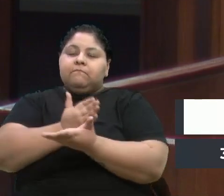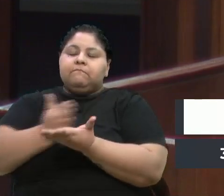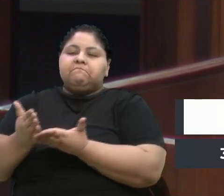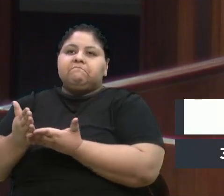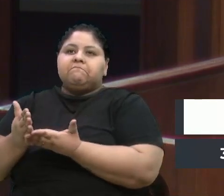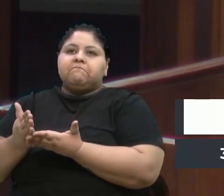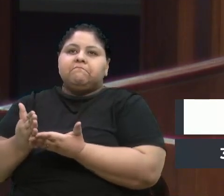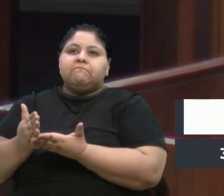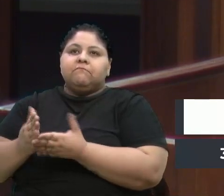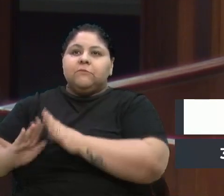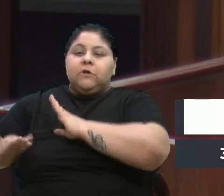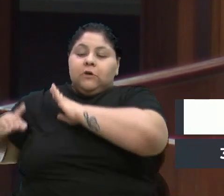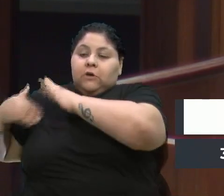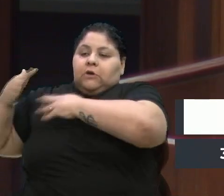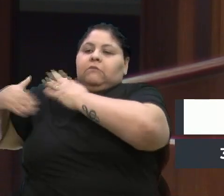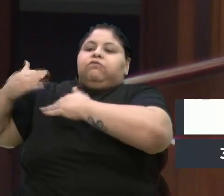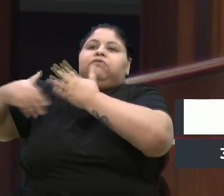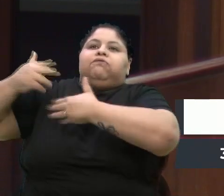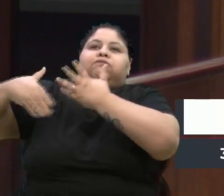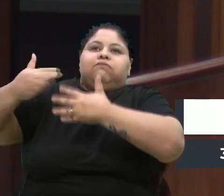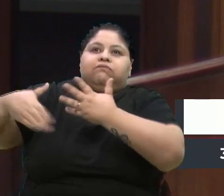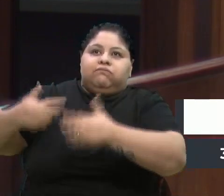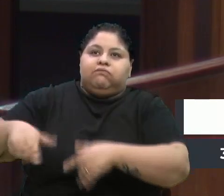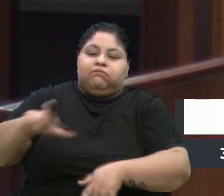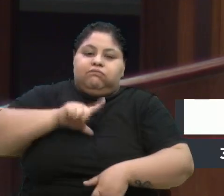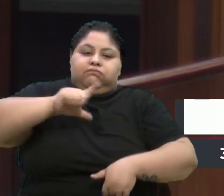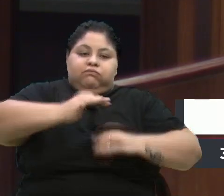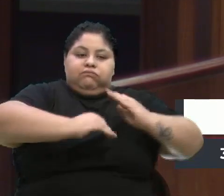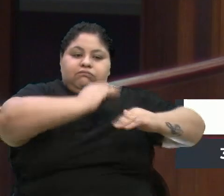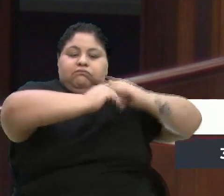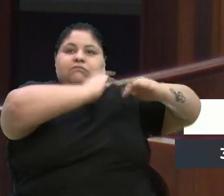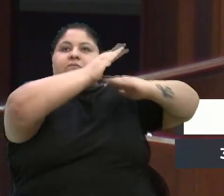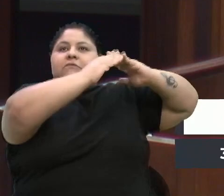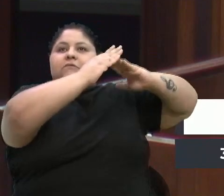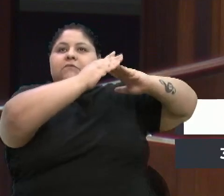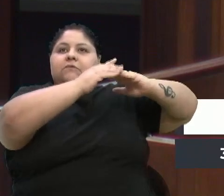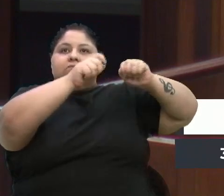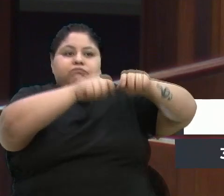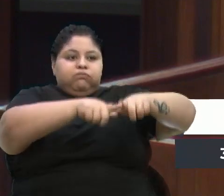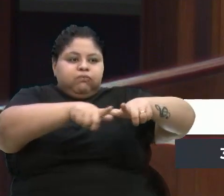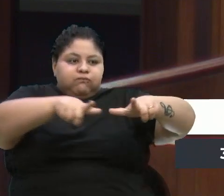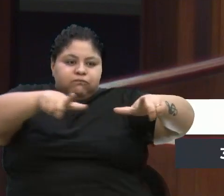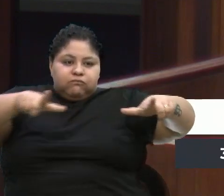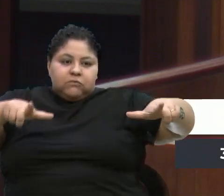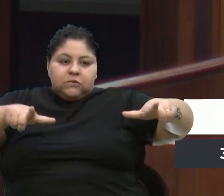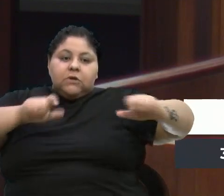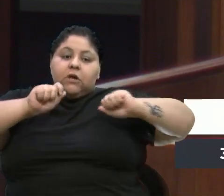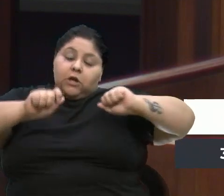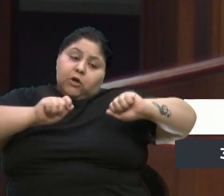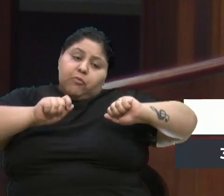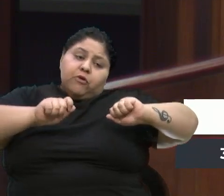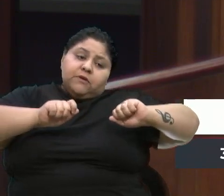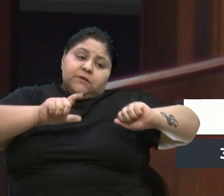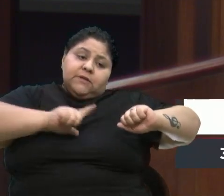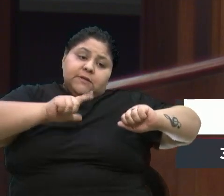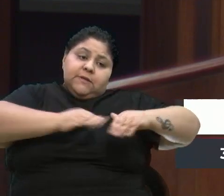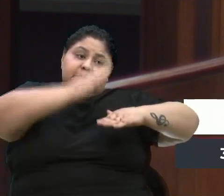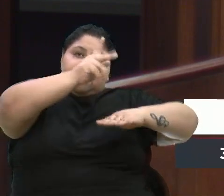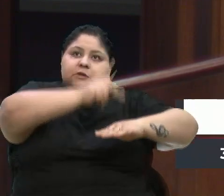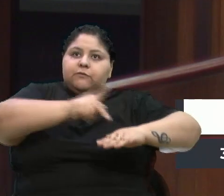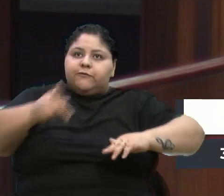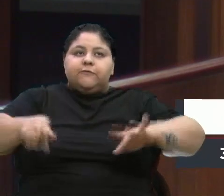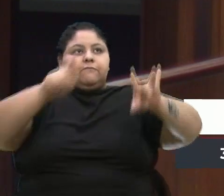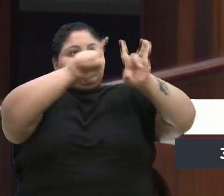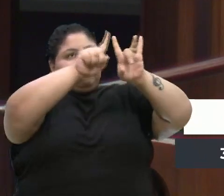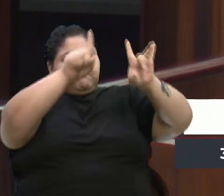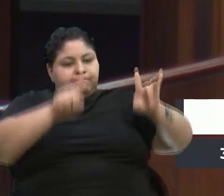uma jornada para que a gente tenha um aumento da tipologia do campus, que nos permita ter mais professores e mais servidores.